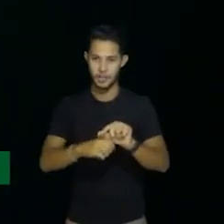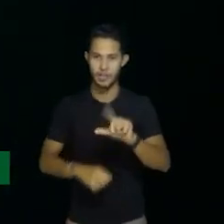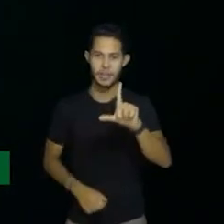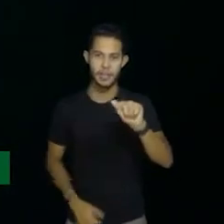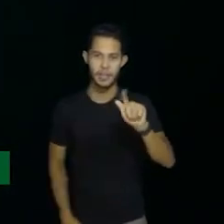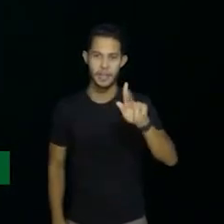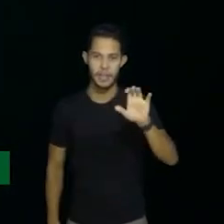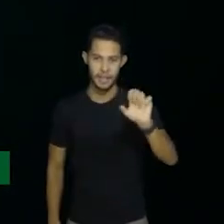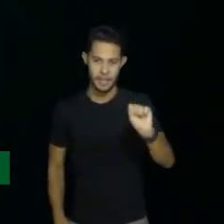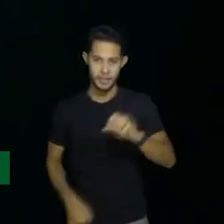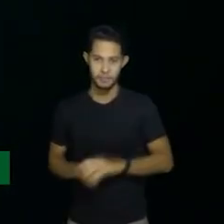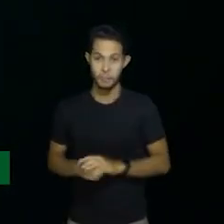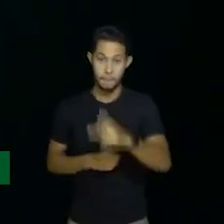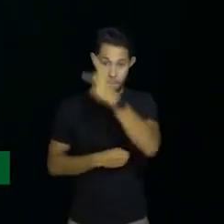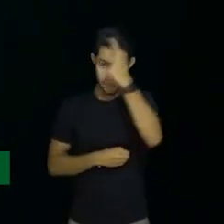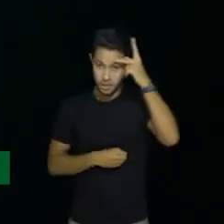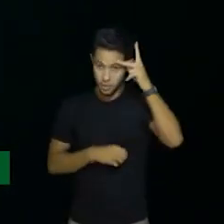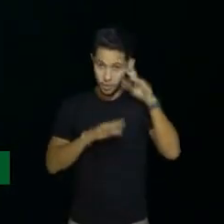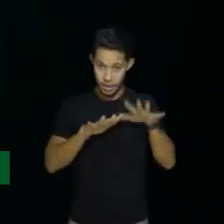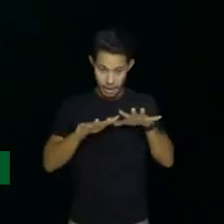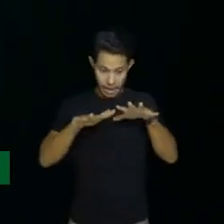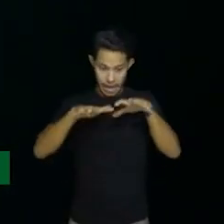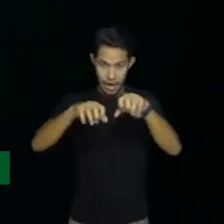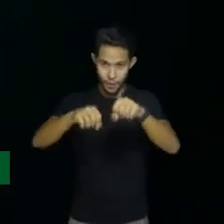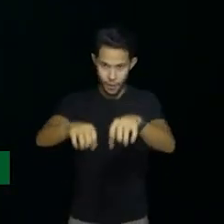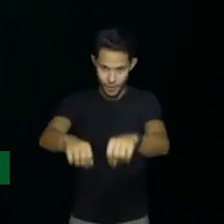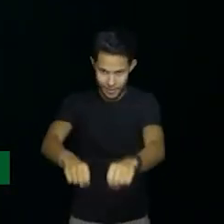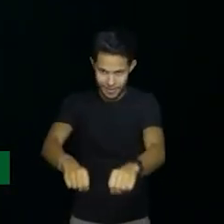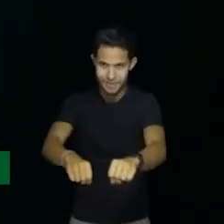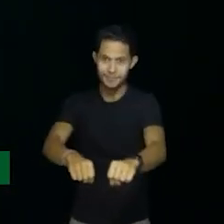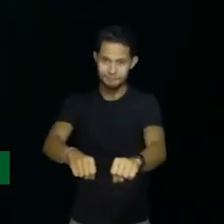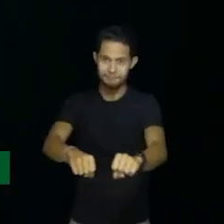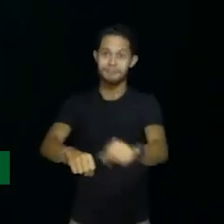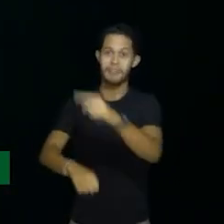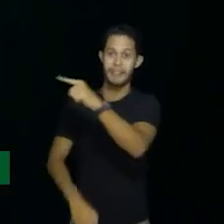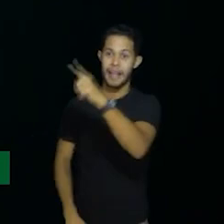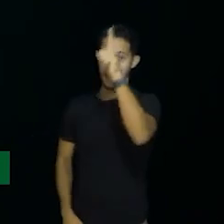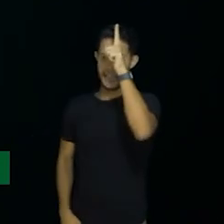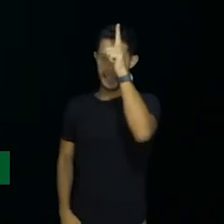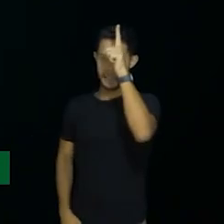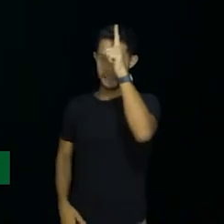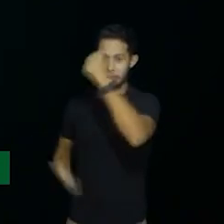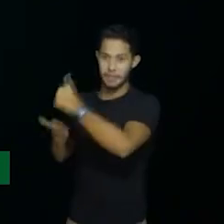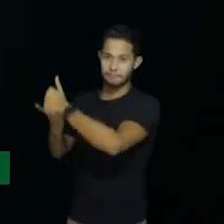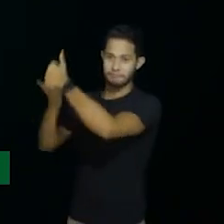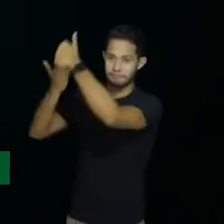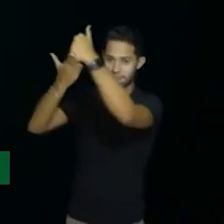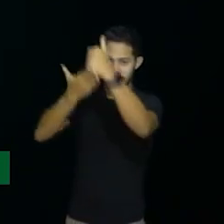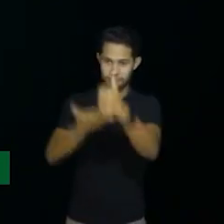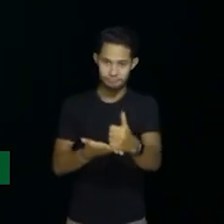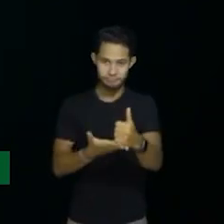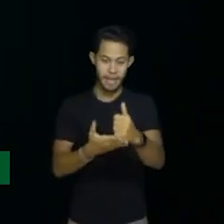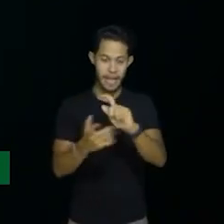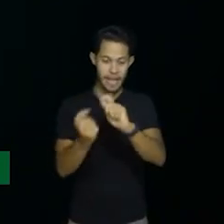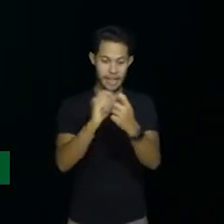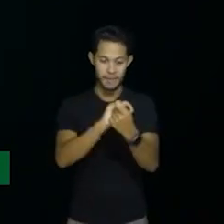E os colonizadores trouxeram da Alemanha na sua bagagem a formulação da linguiça Blumenau. Adaptaram para a nossa